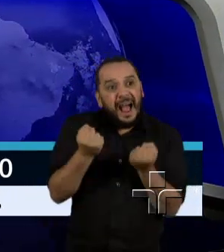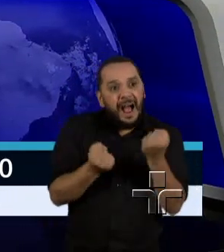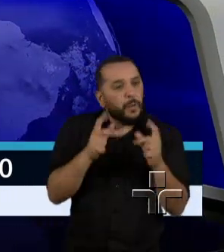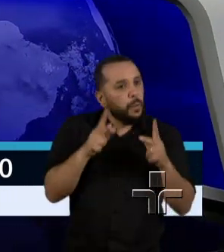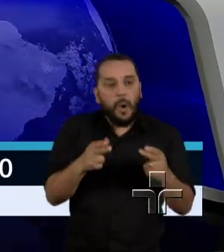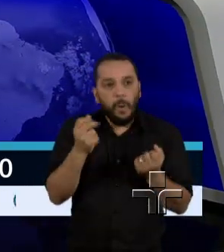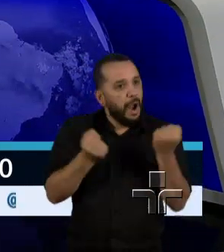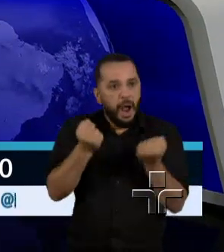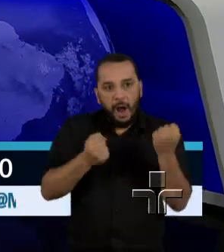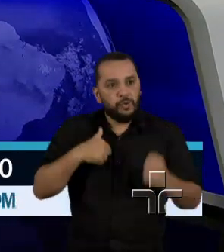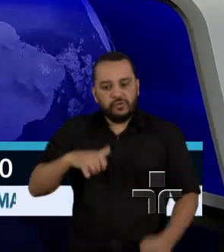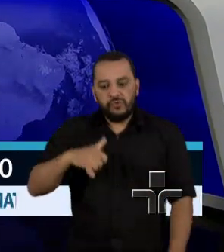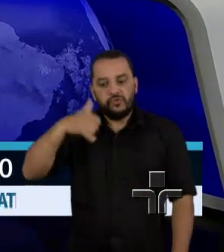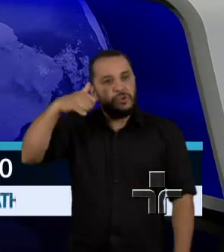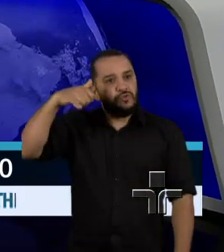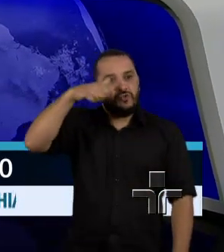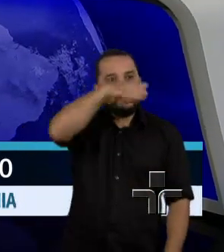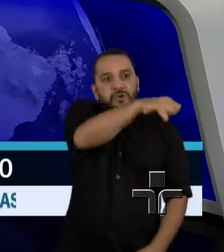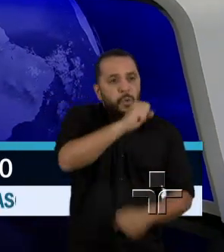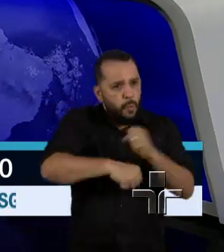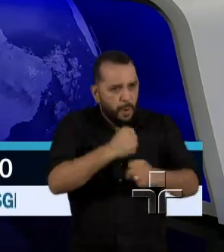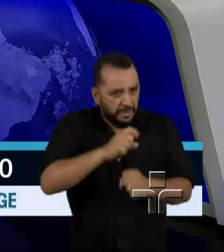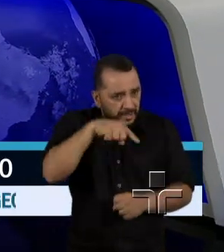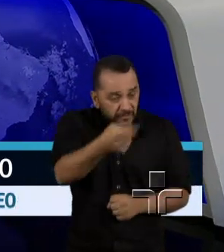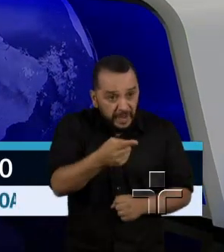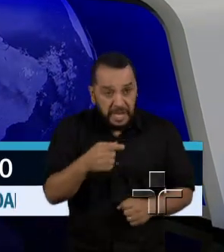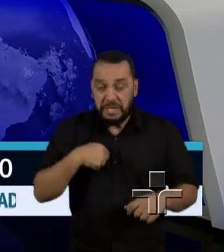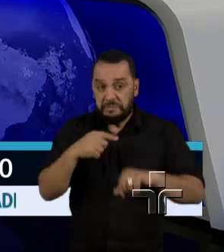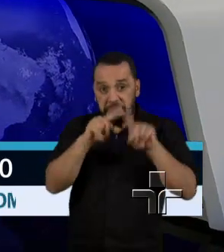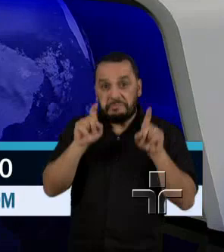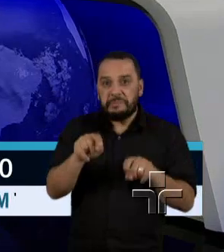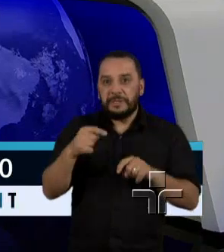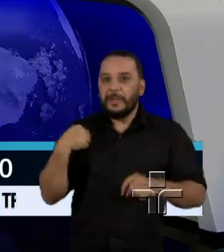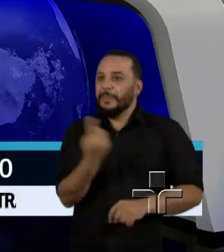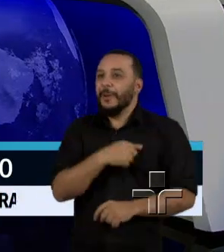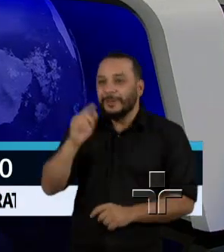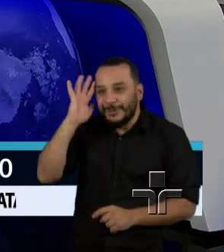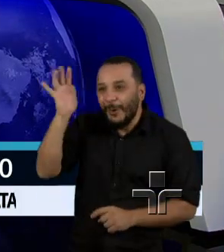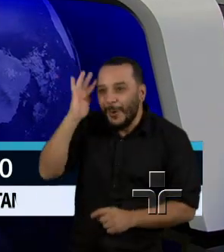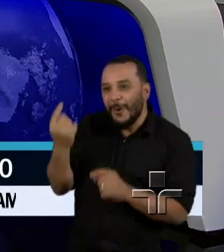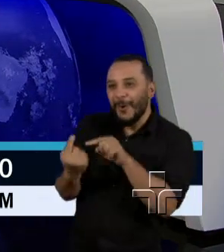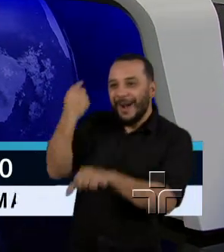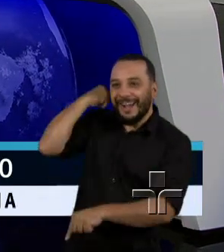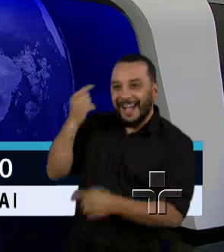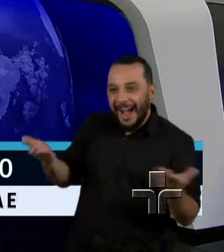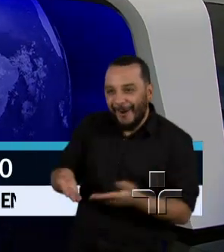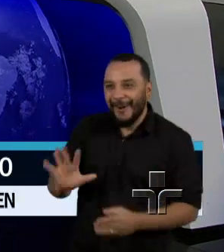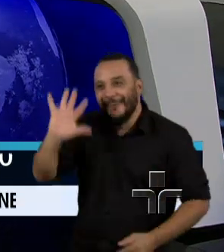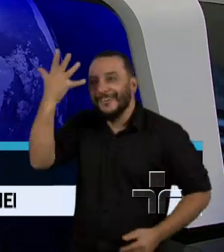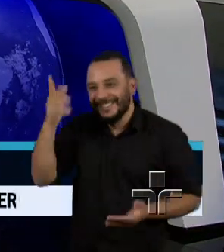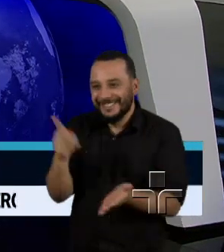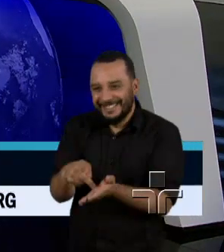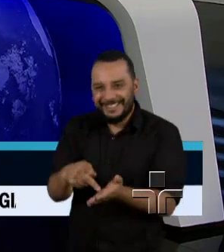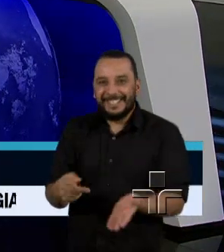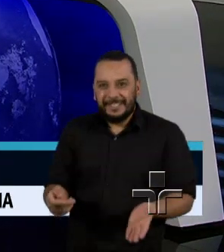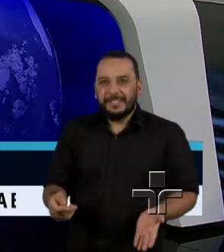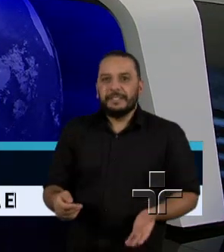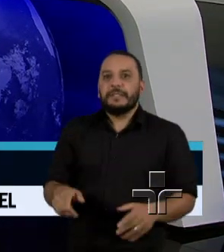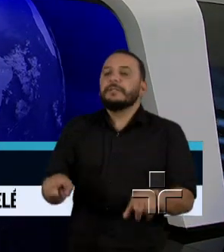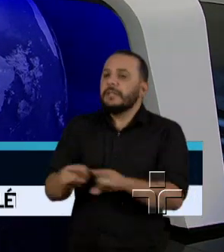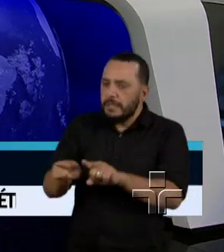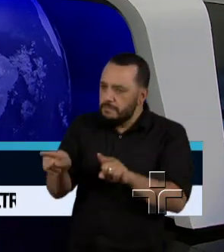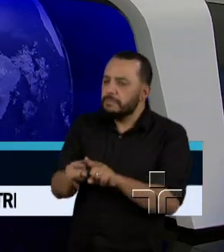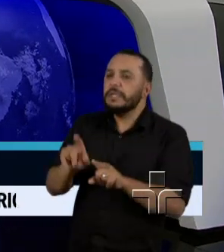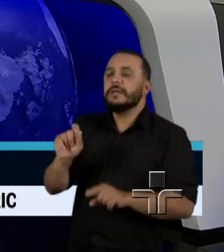táxi aéreo já no ano que vem. Exatamente. Será? Tudo que a gente sonhou lá no passado pode ser que aconteça agora, né? Tem, assim, na sequência,